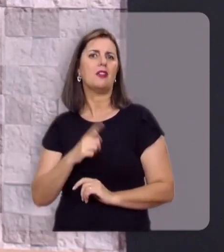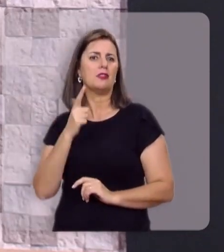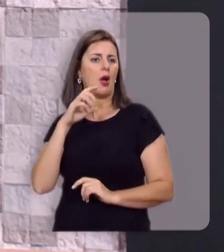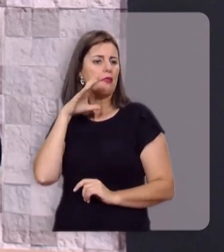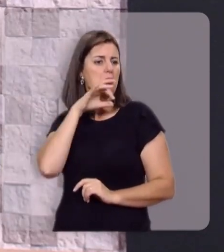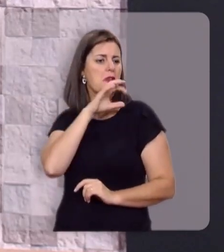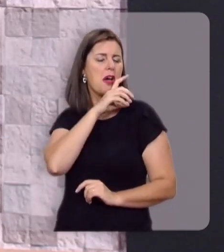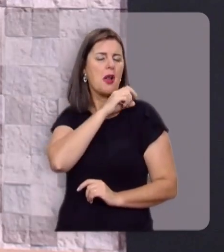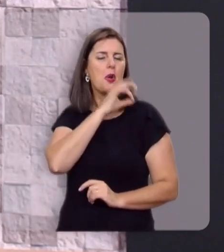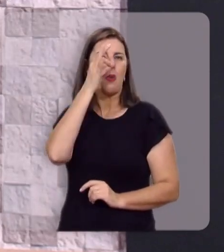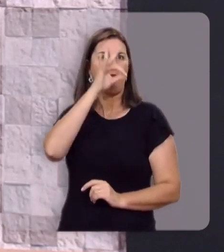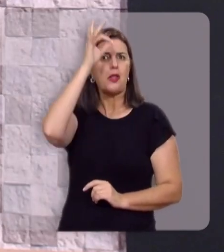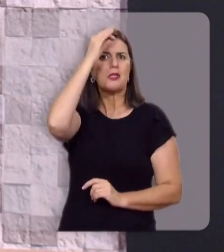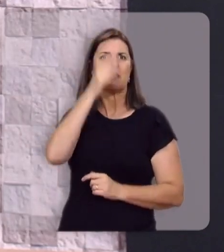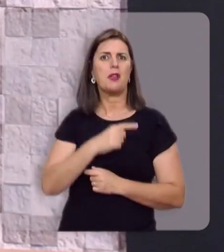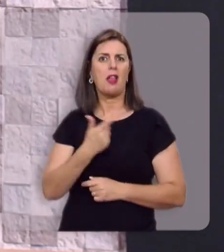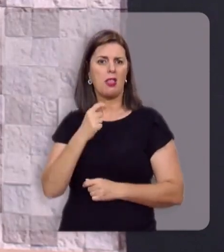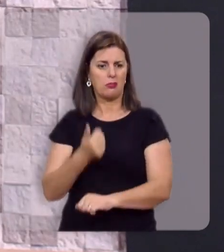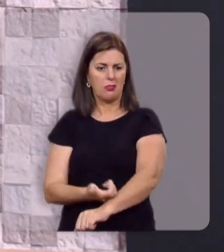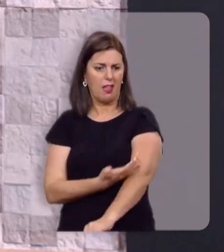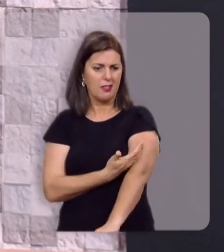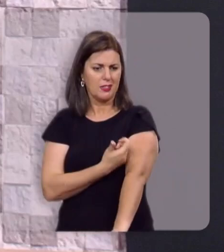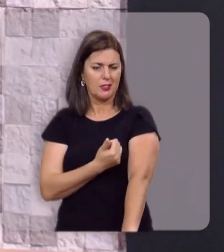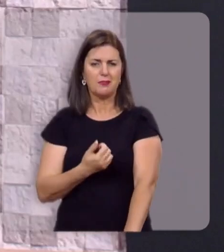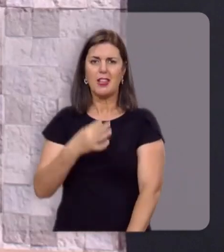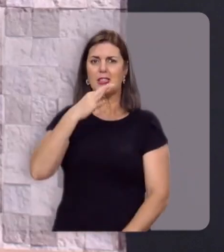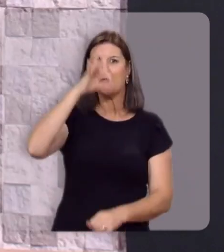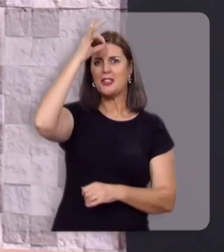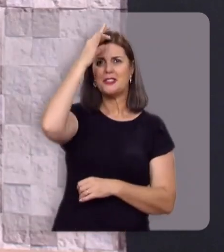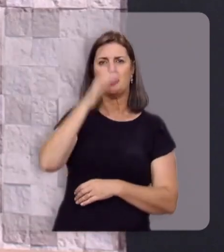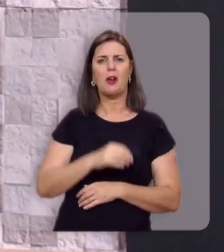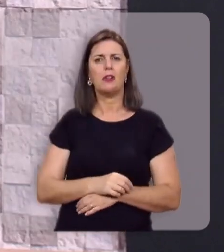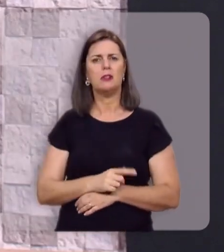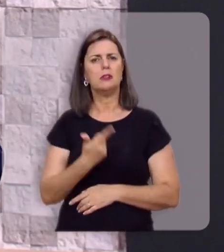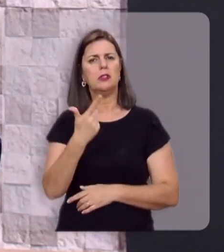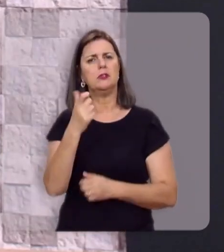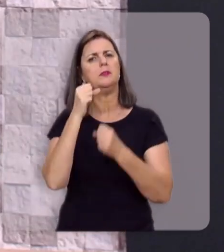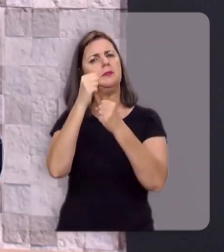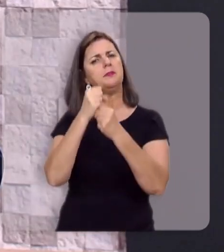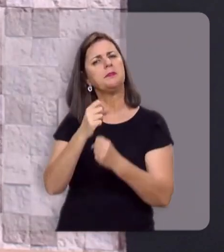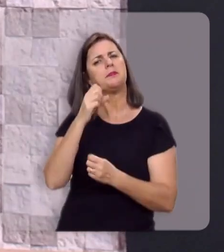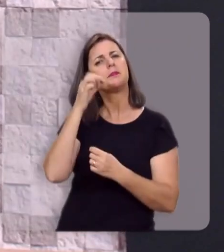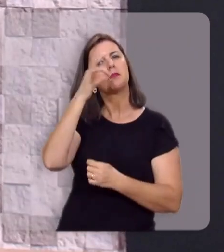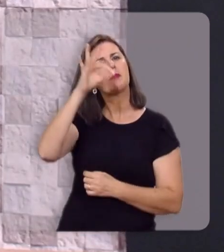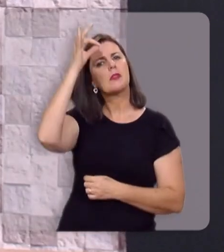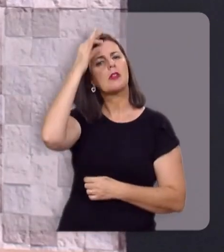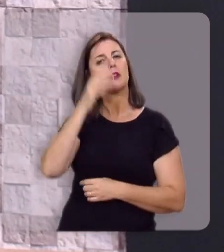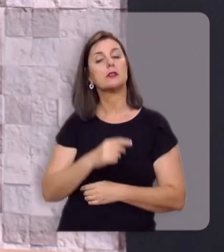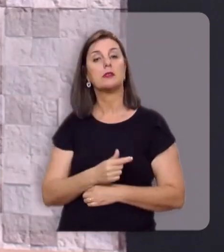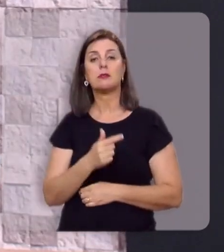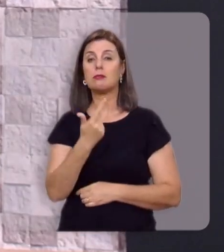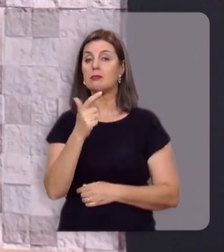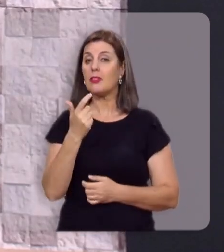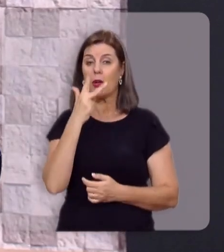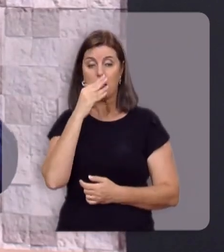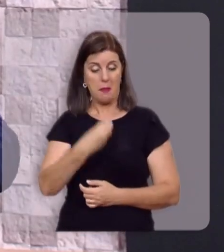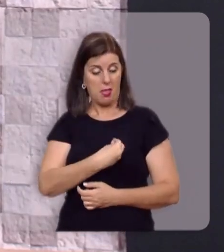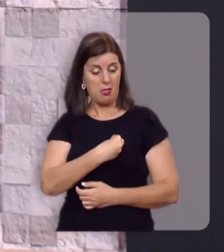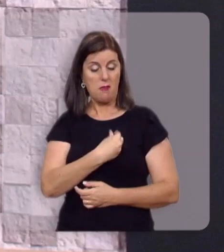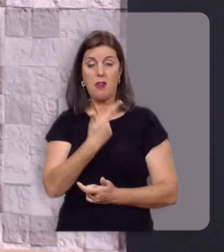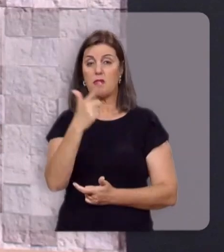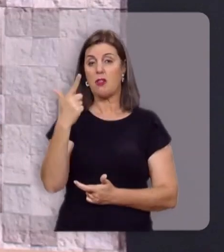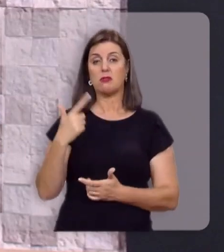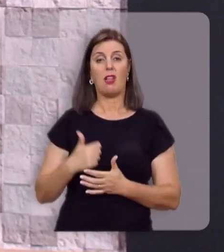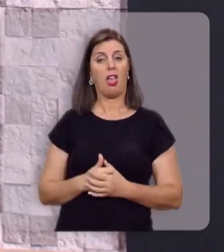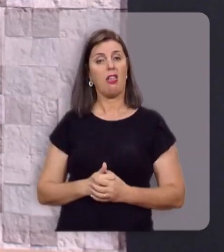sem calor espiritual, sem vibração espiritual, sem poder espiritual, sem avivamento.